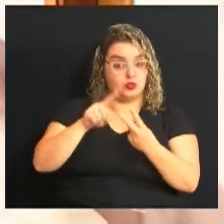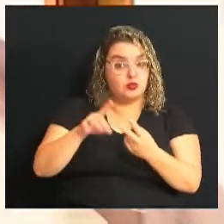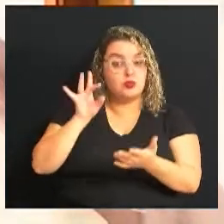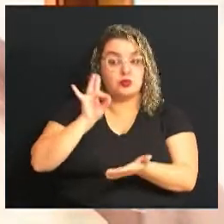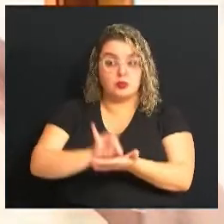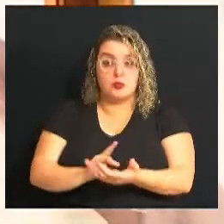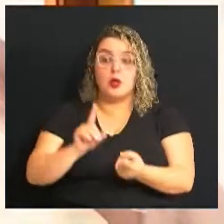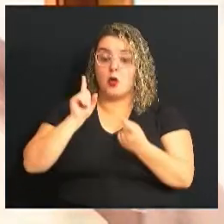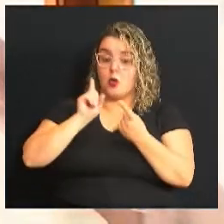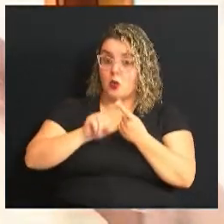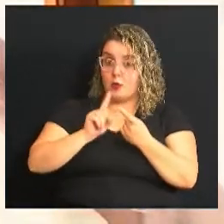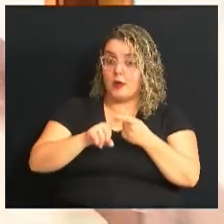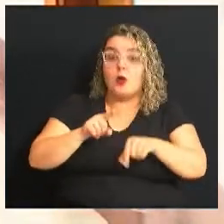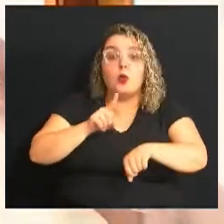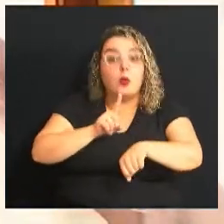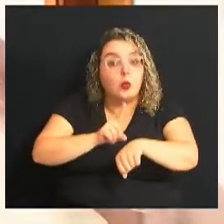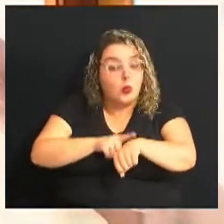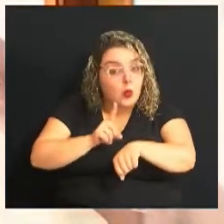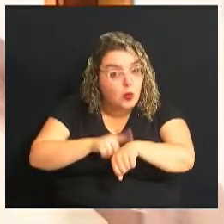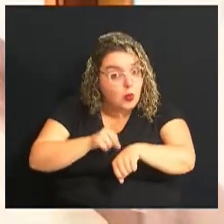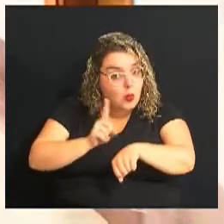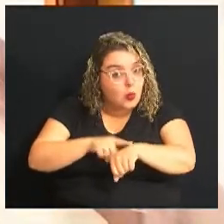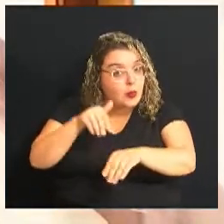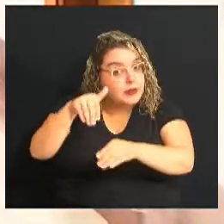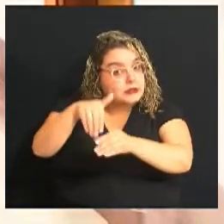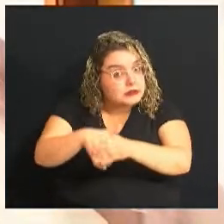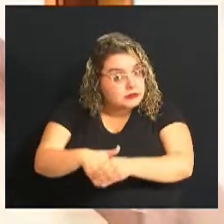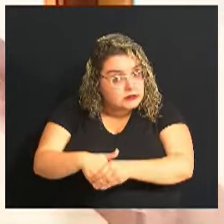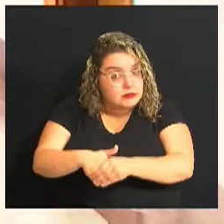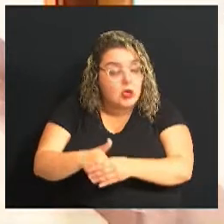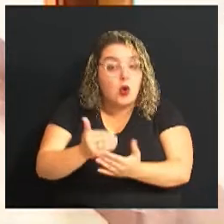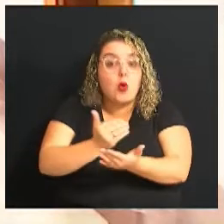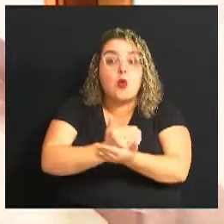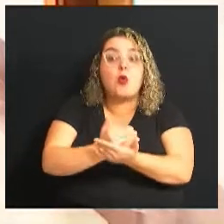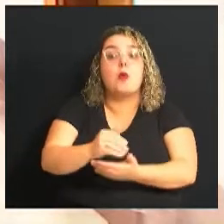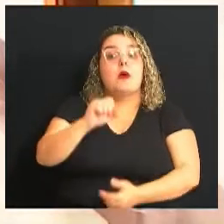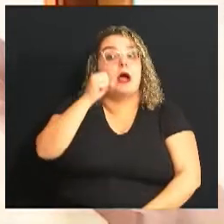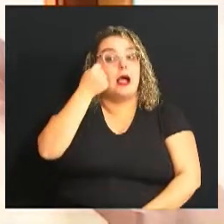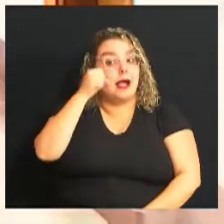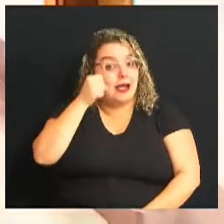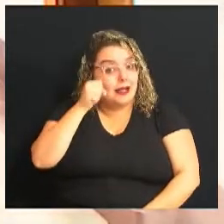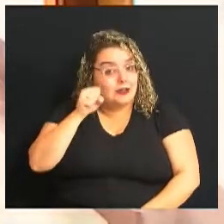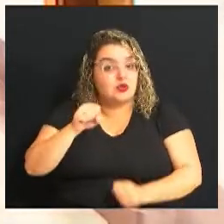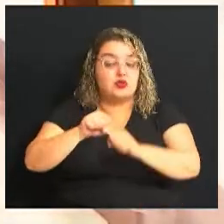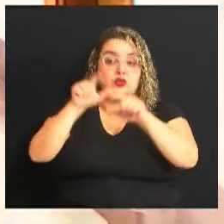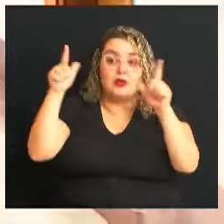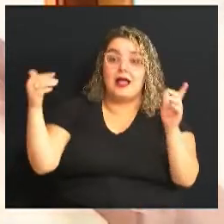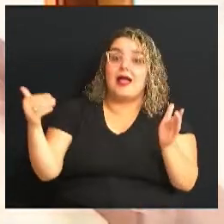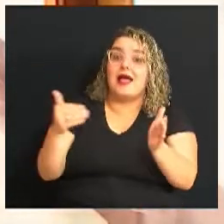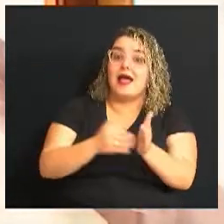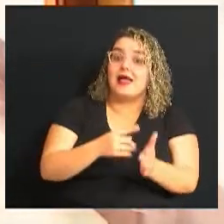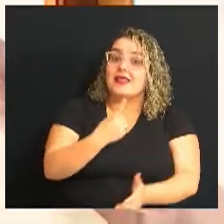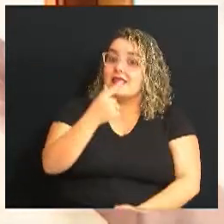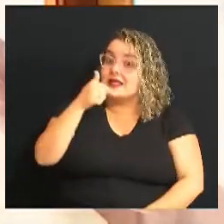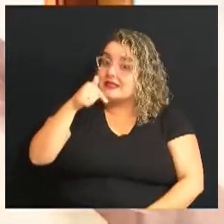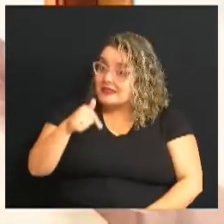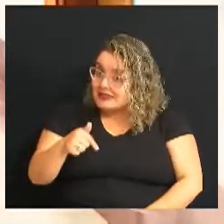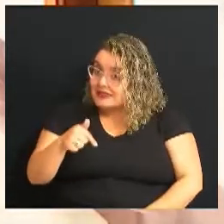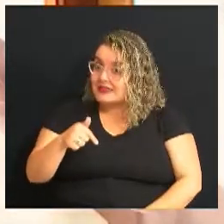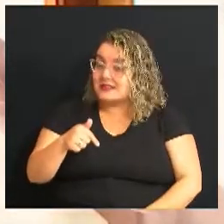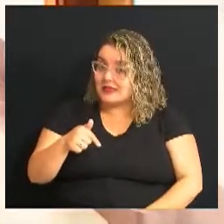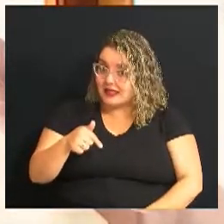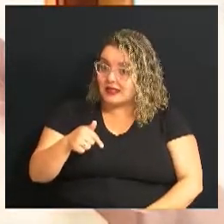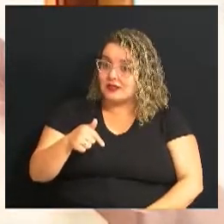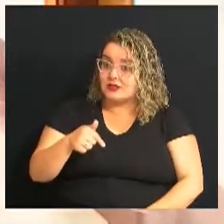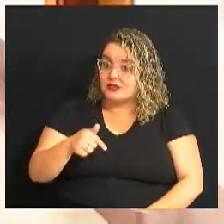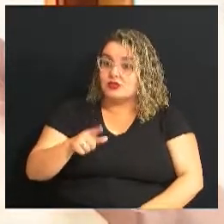com relação ao horário da votação. A votação ela se inicia às 8 e vai até às 17 horas. O